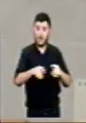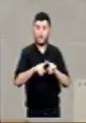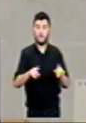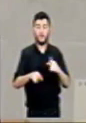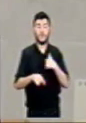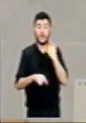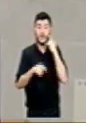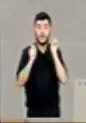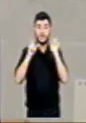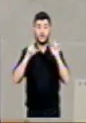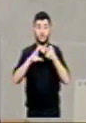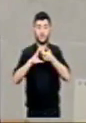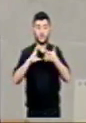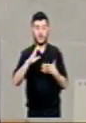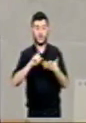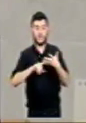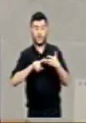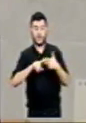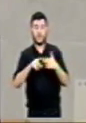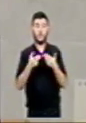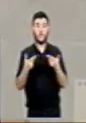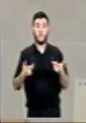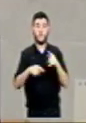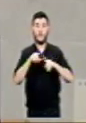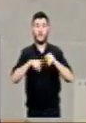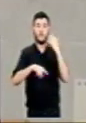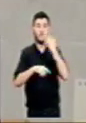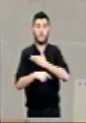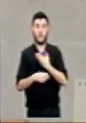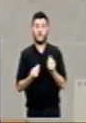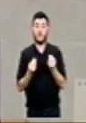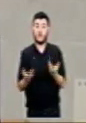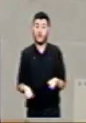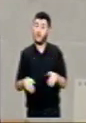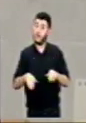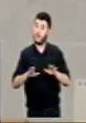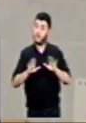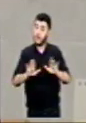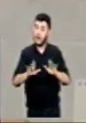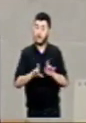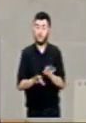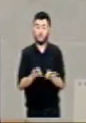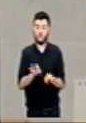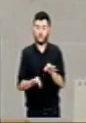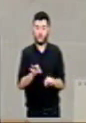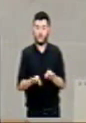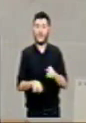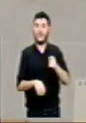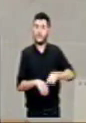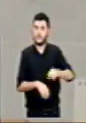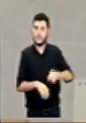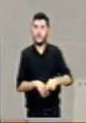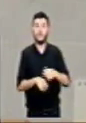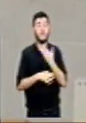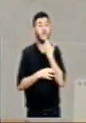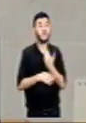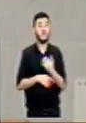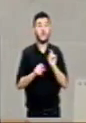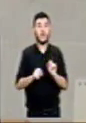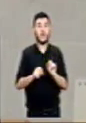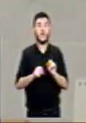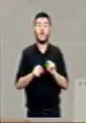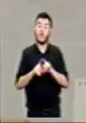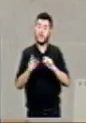foram entregues, o juiz deferiu medidas de busca e apreensão, de interceptação